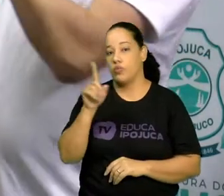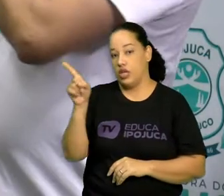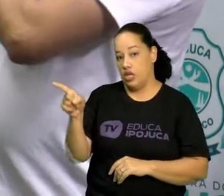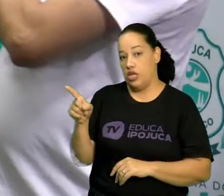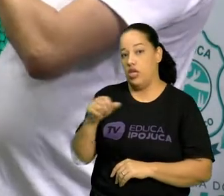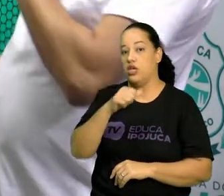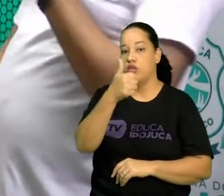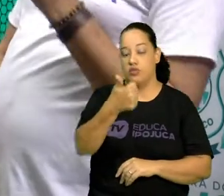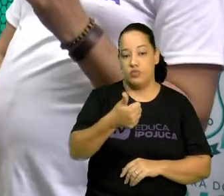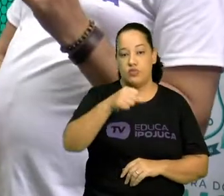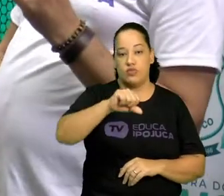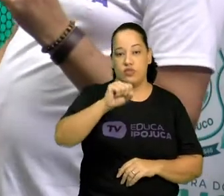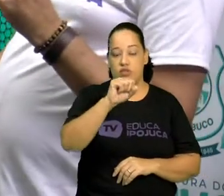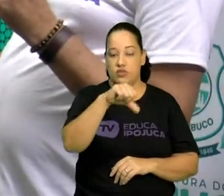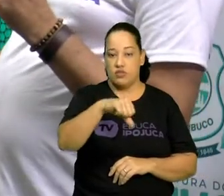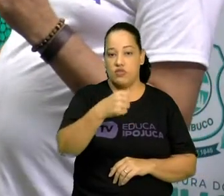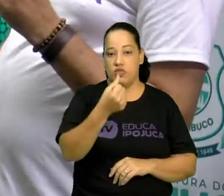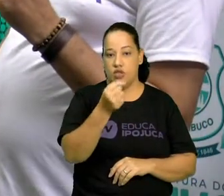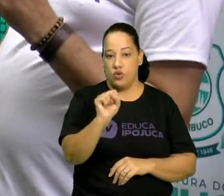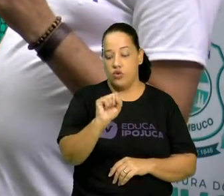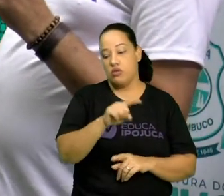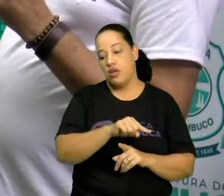1898 1956